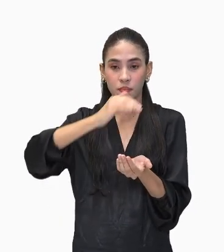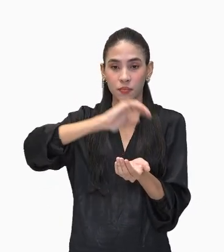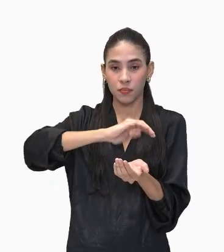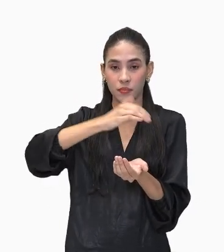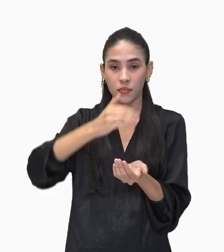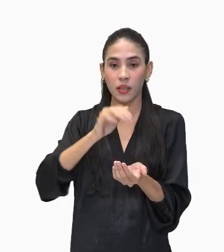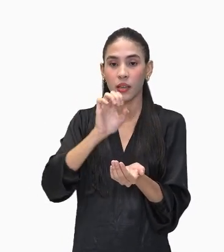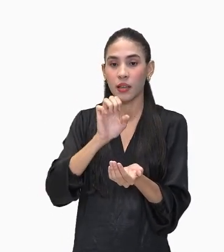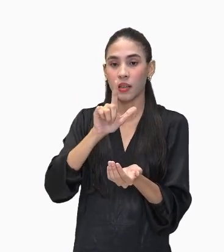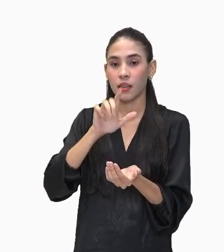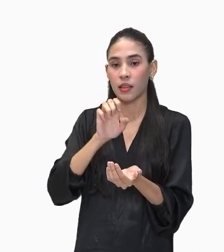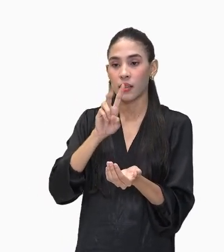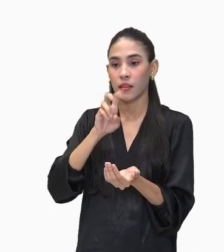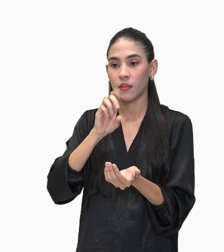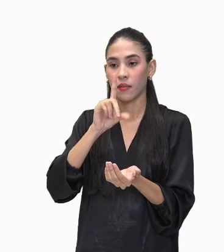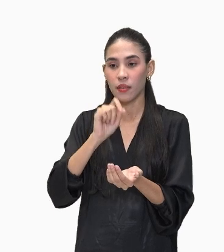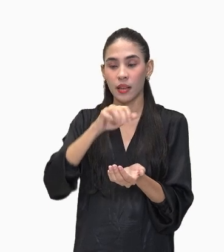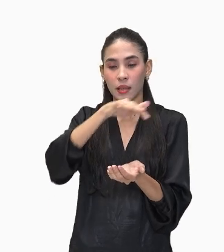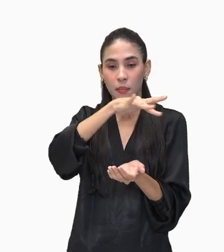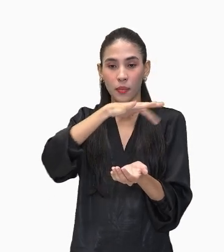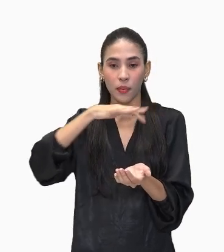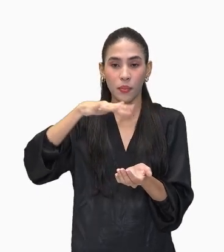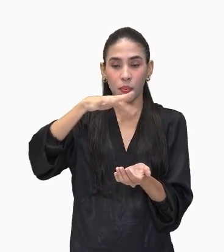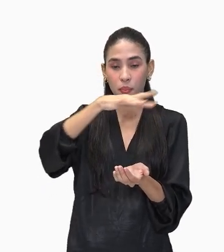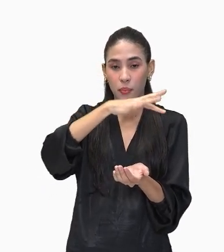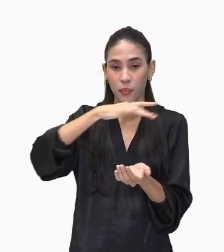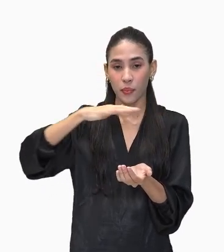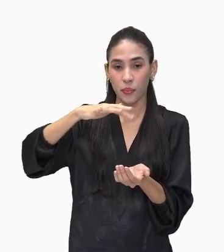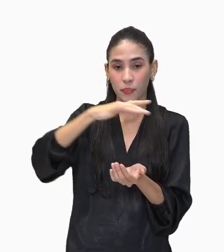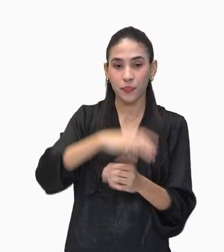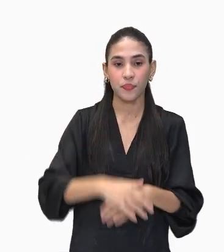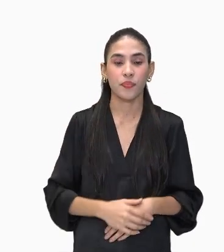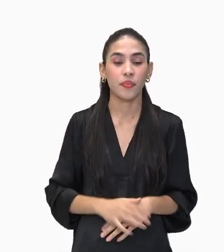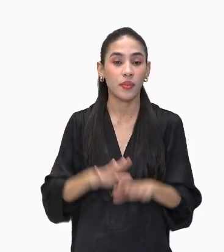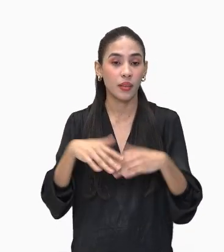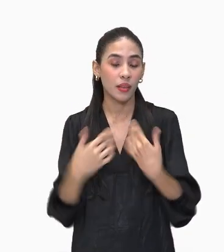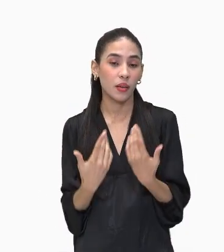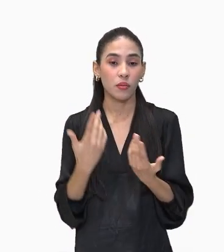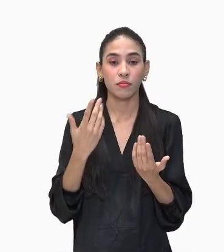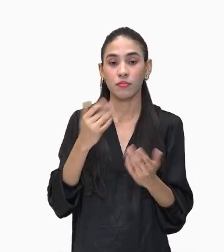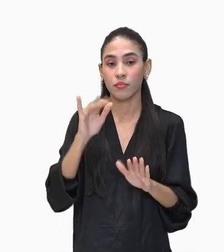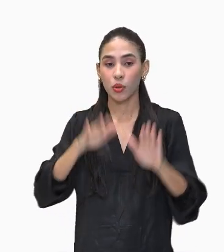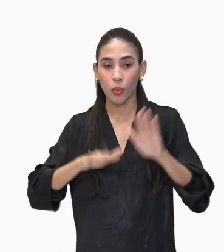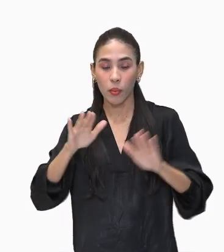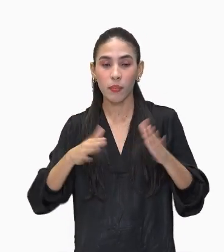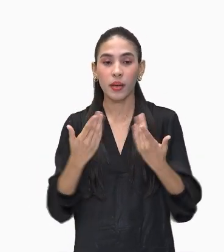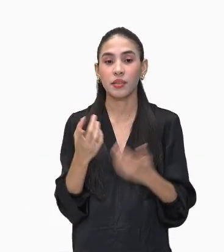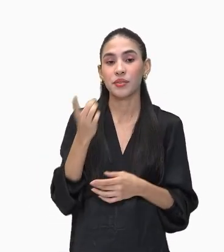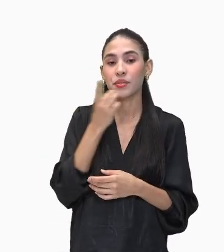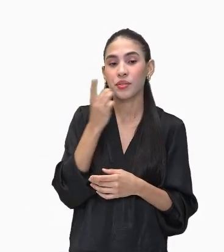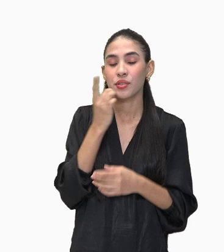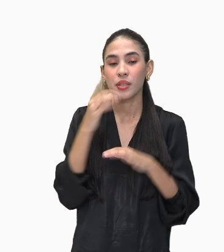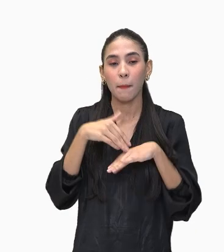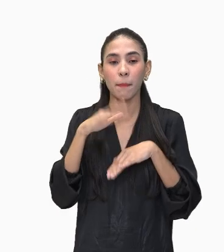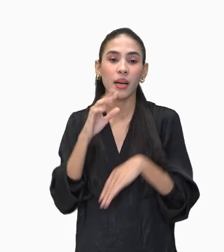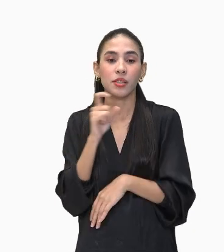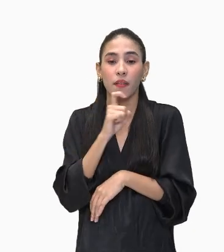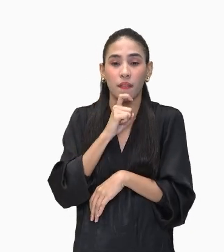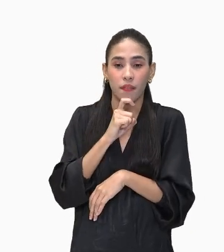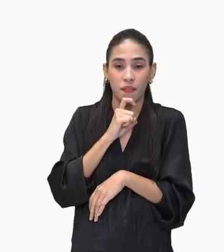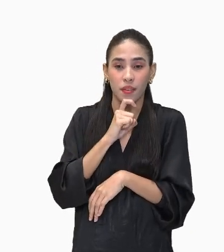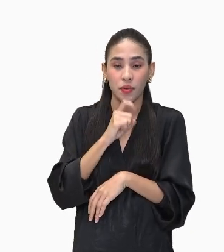mais elevada, acima dessa camada de ar quente. Então, normalmente, em dias mais frios e